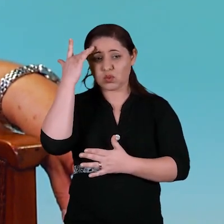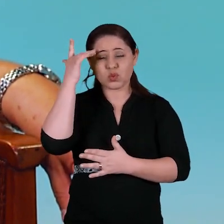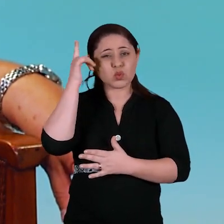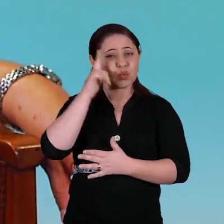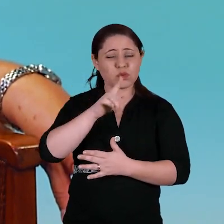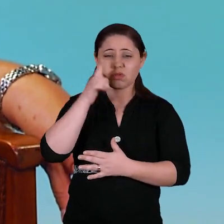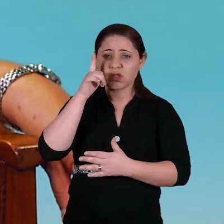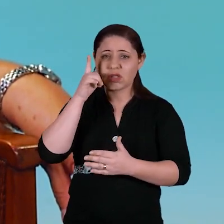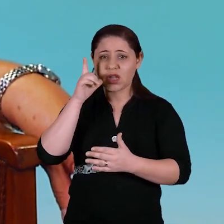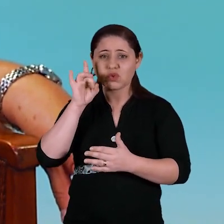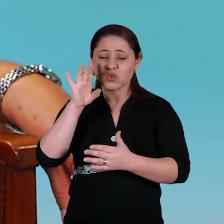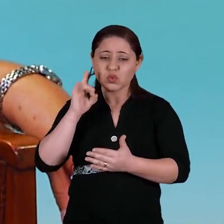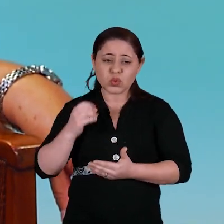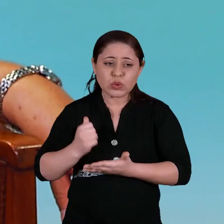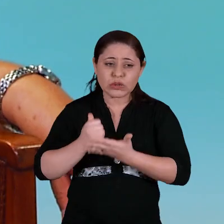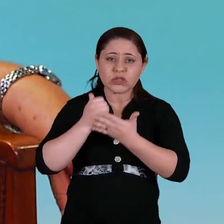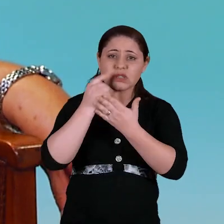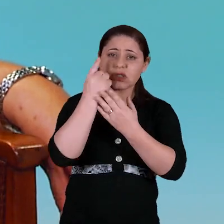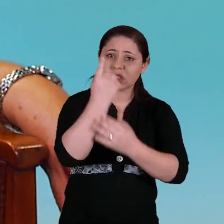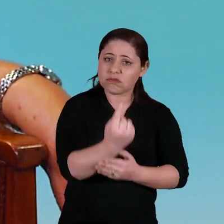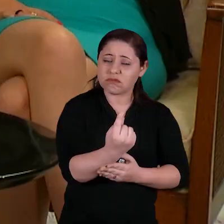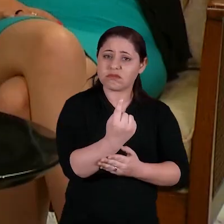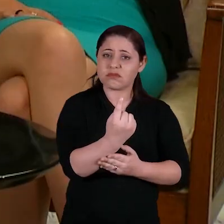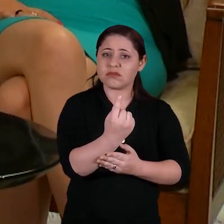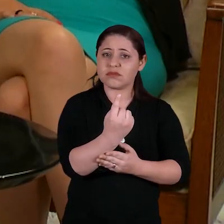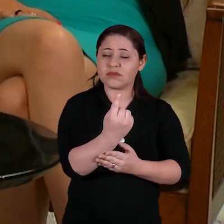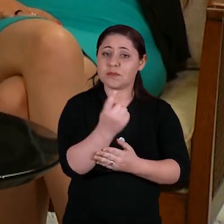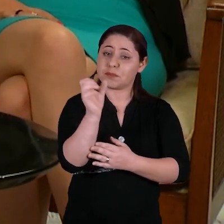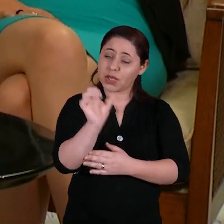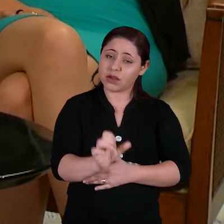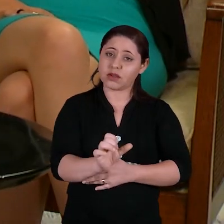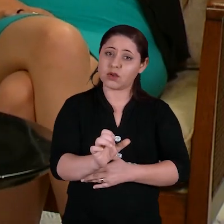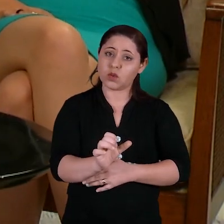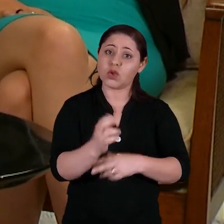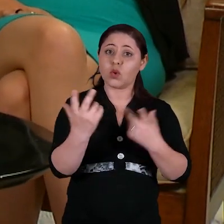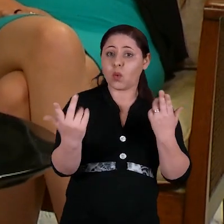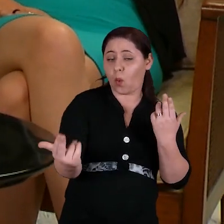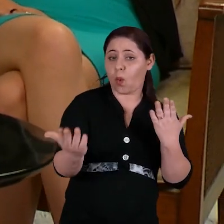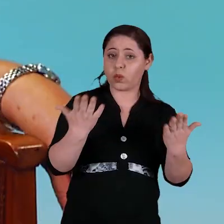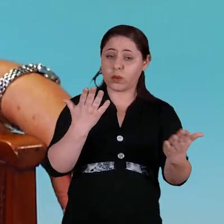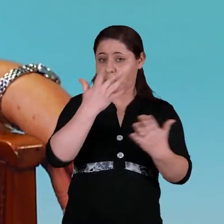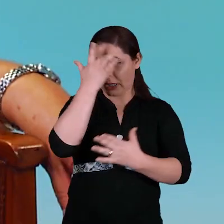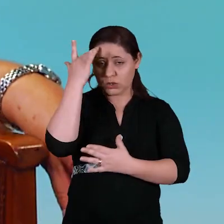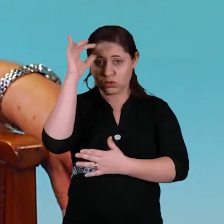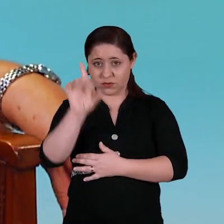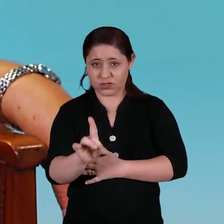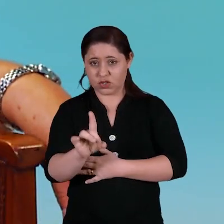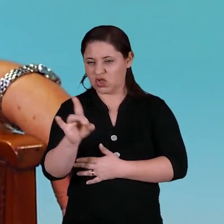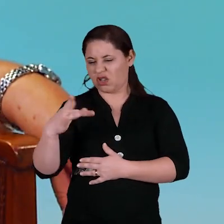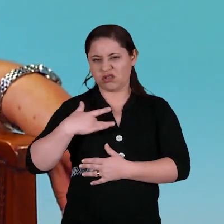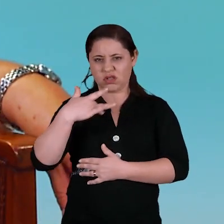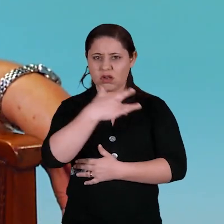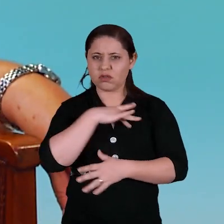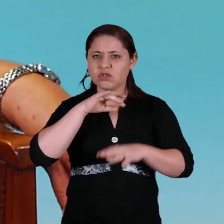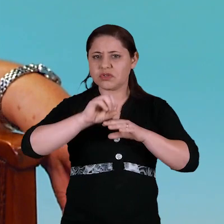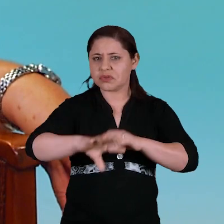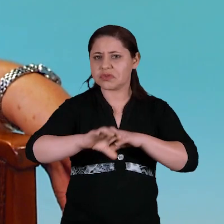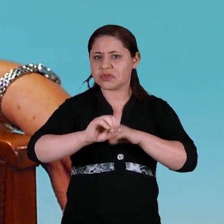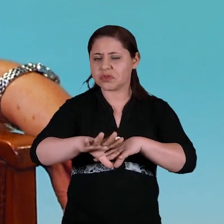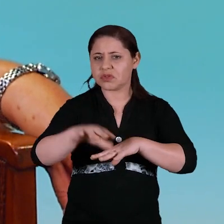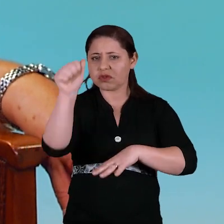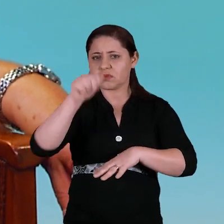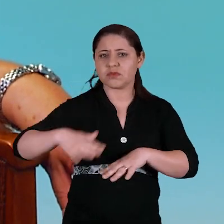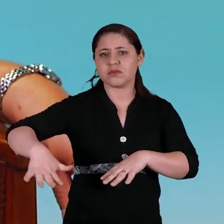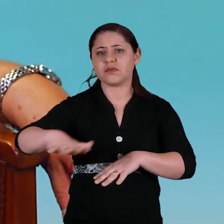aí que a situação se agrava mais mesmo. Então, assim como a pessoa com deficiência, não é só a saúde, a educação, a